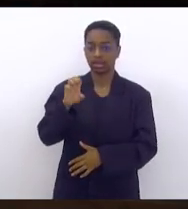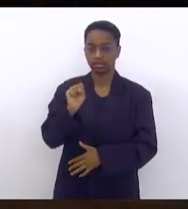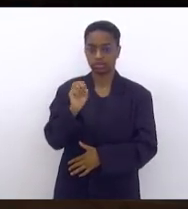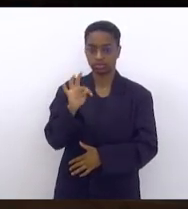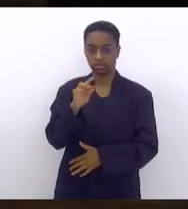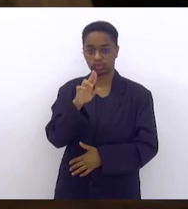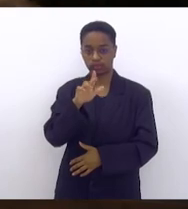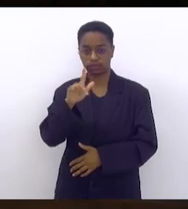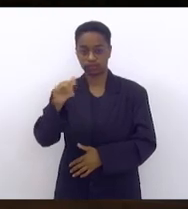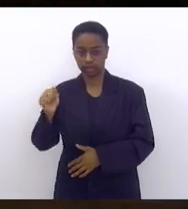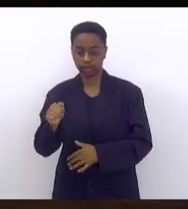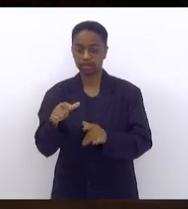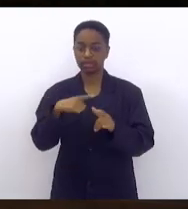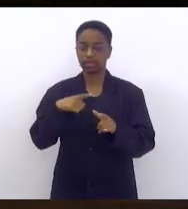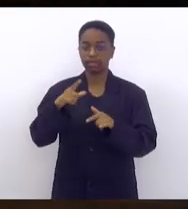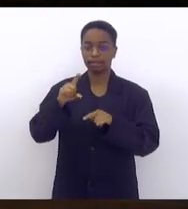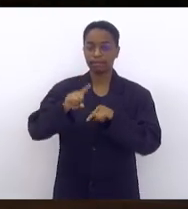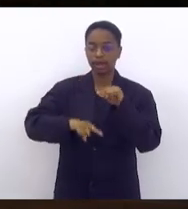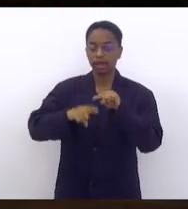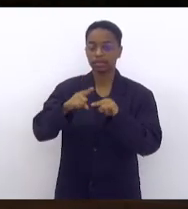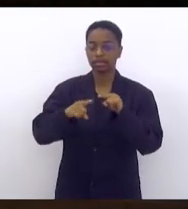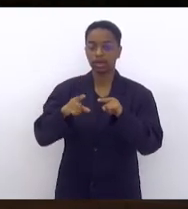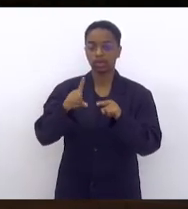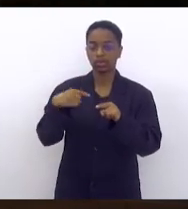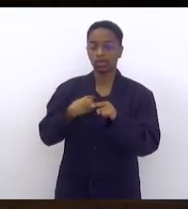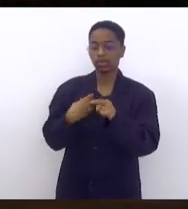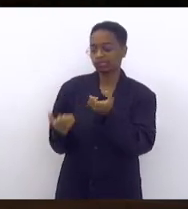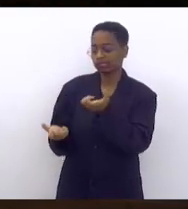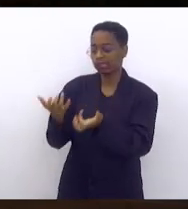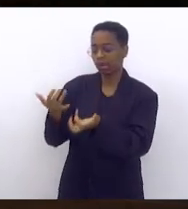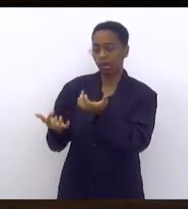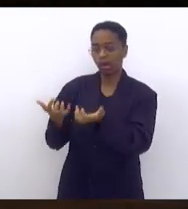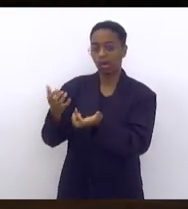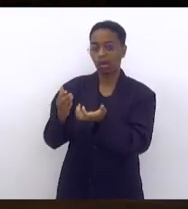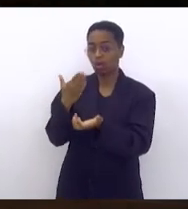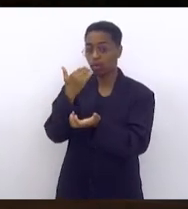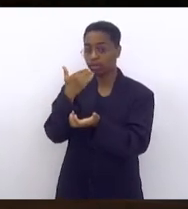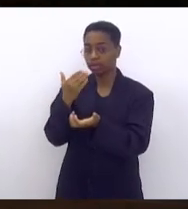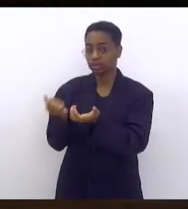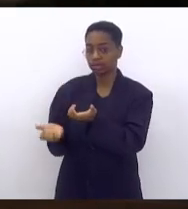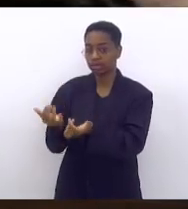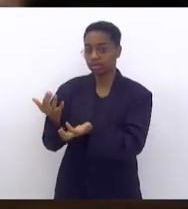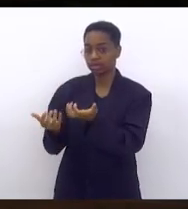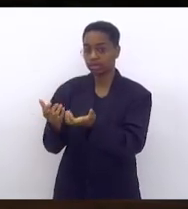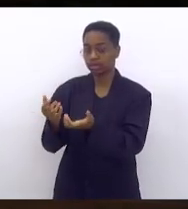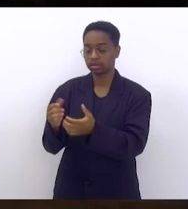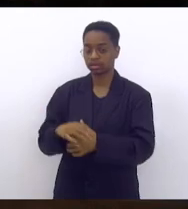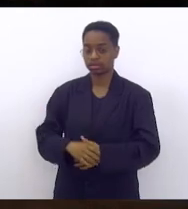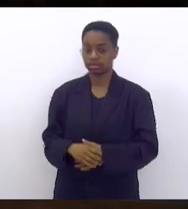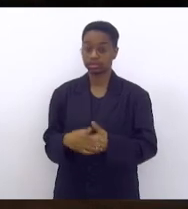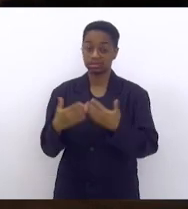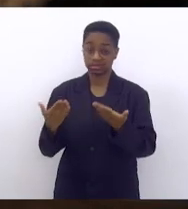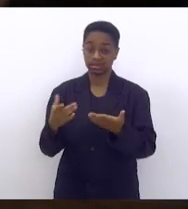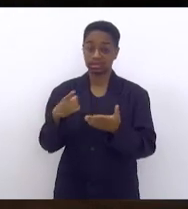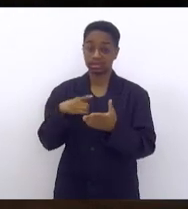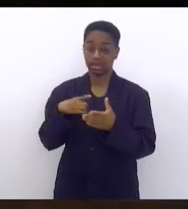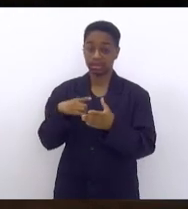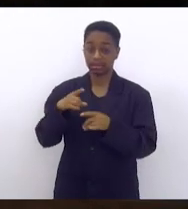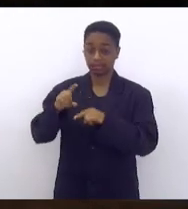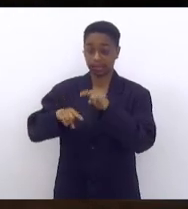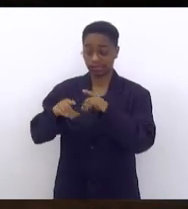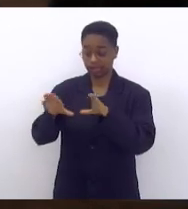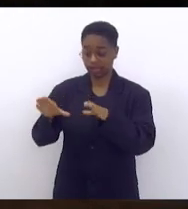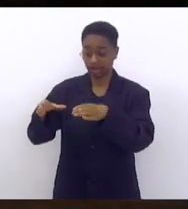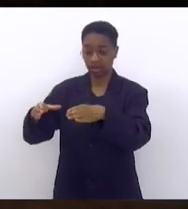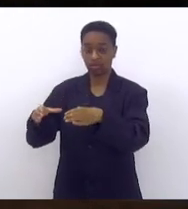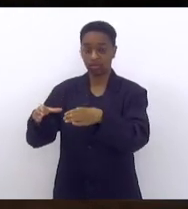que é orgânico fosforado, para a gente aquecer, esquentar a marmita ali na hora do almoço. Né? Ou seja, uma embalagem que vinha ali